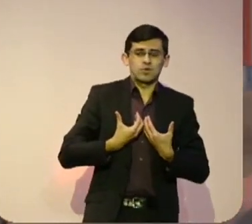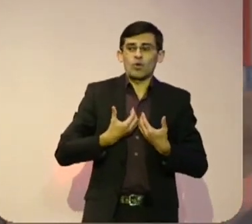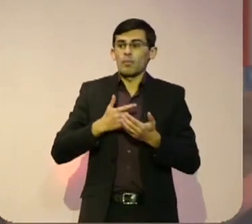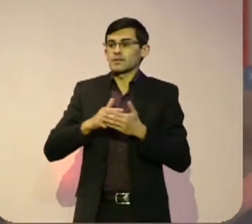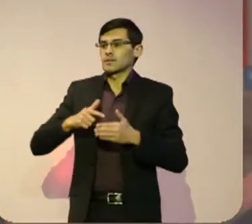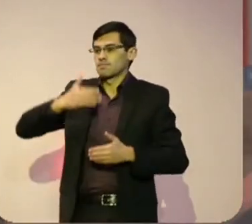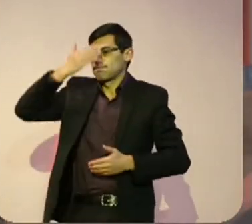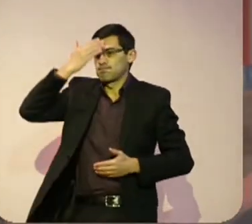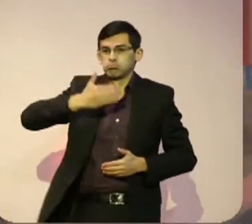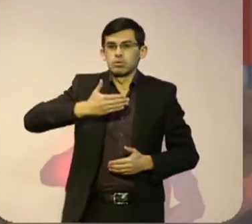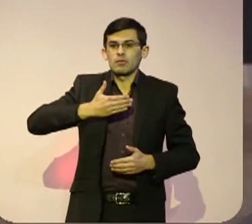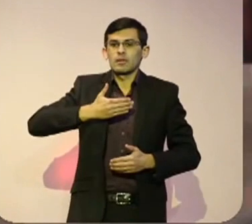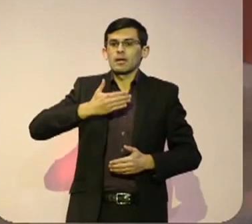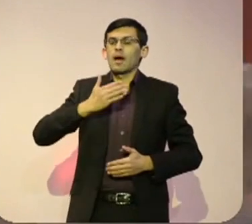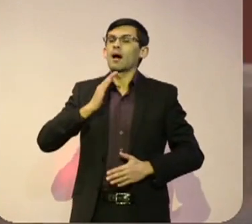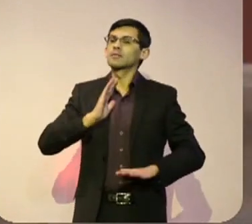provado.